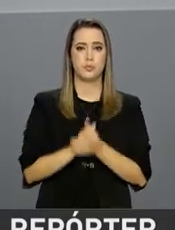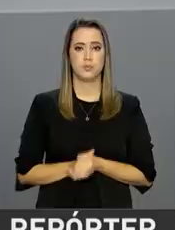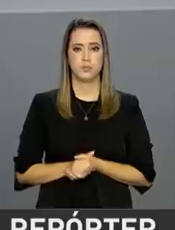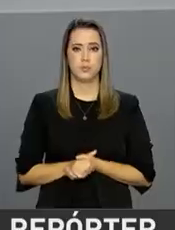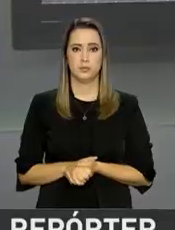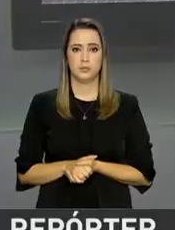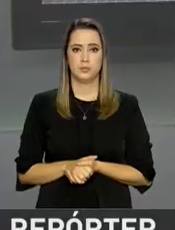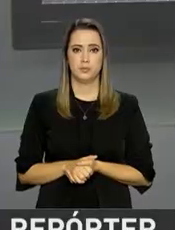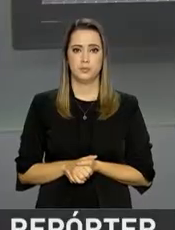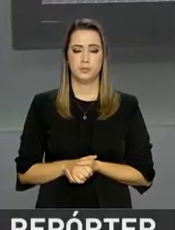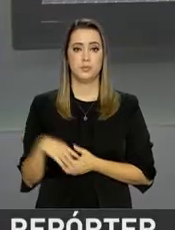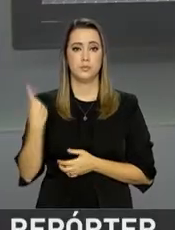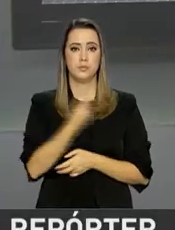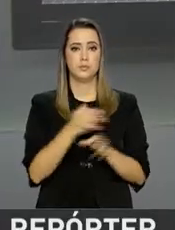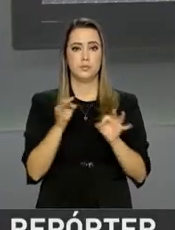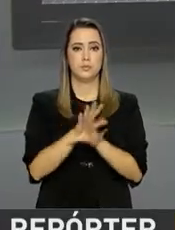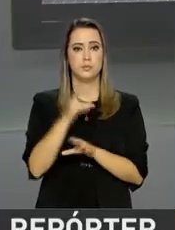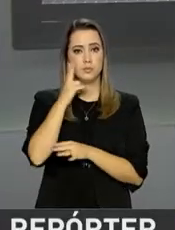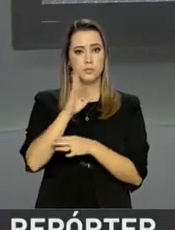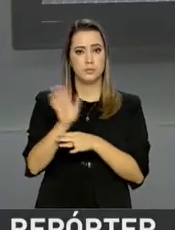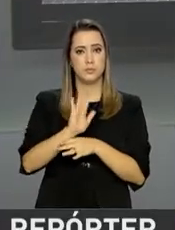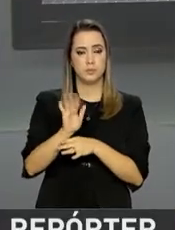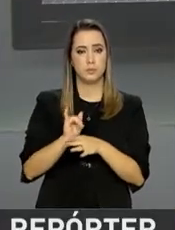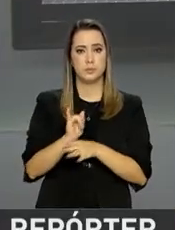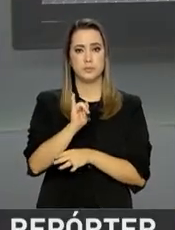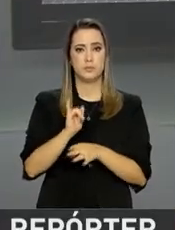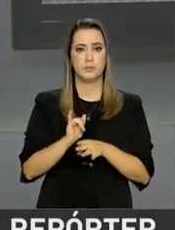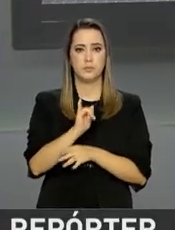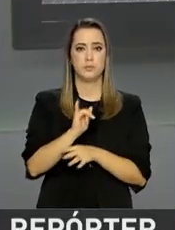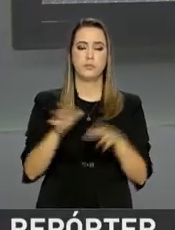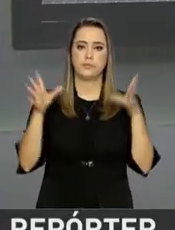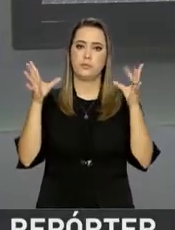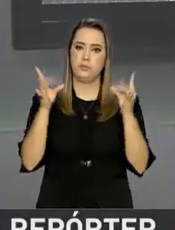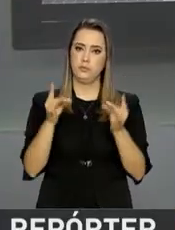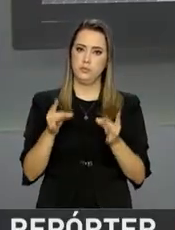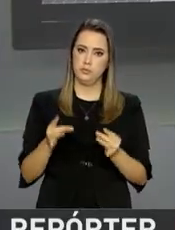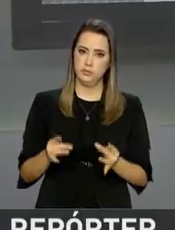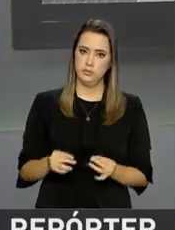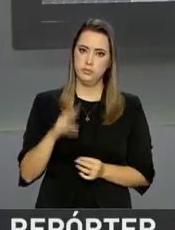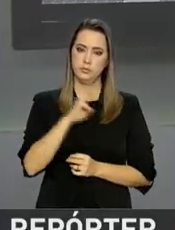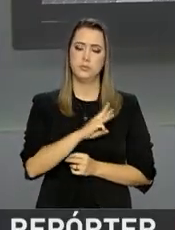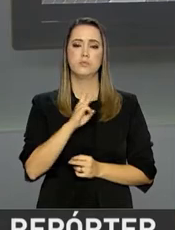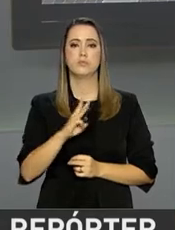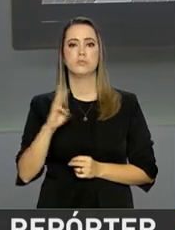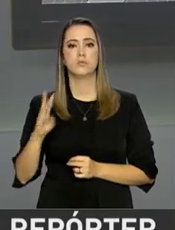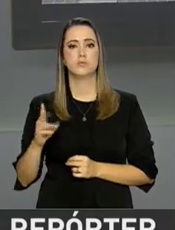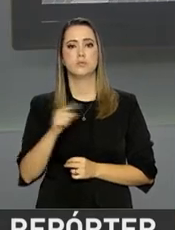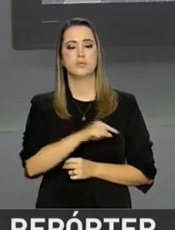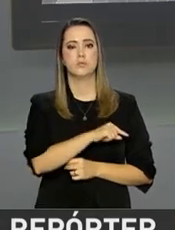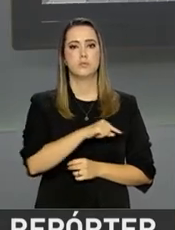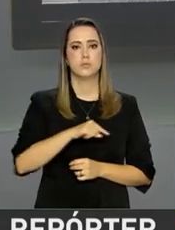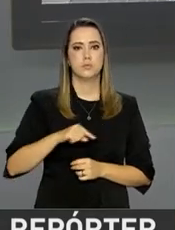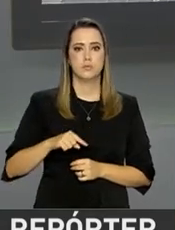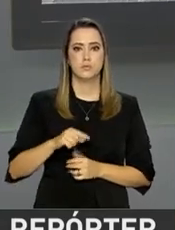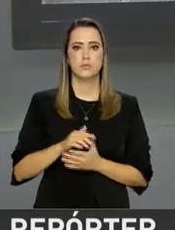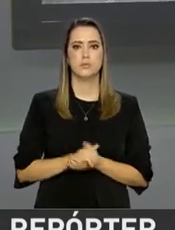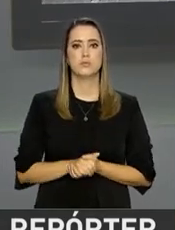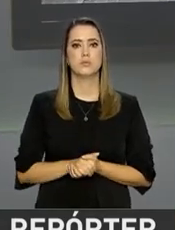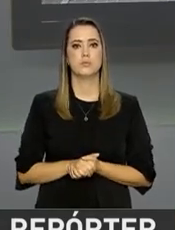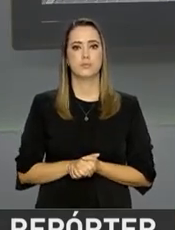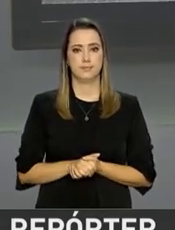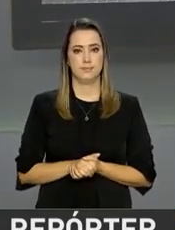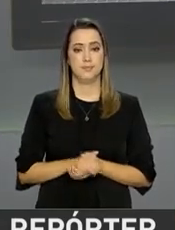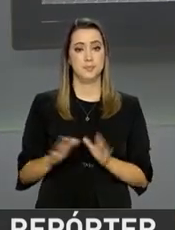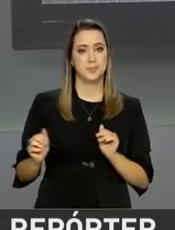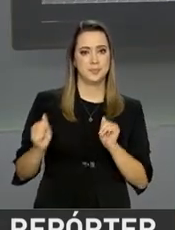nbr nós ficamos por aqui você pode rever a reportar gente no youtube e toda a nossa programação também está na página da nbr na